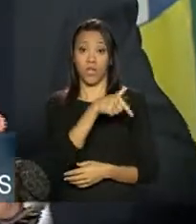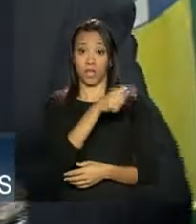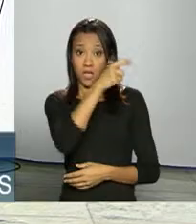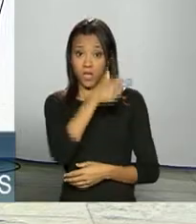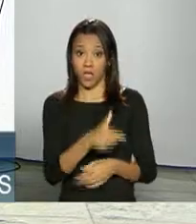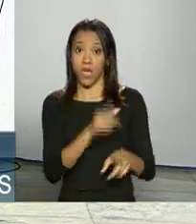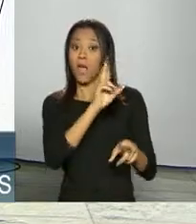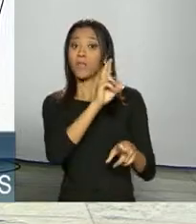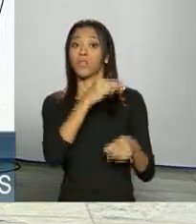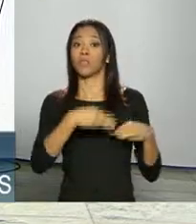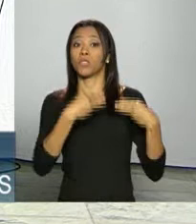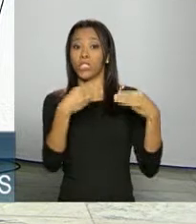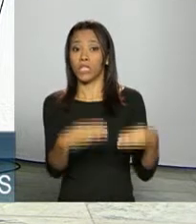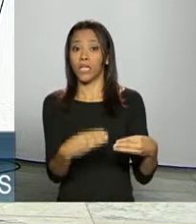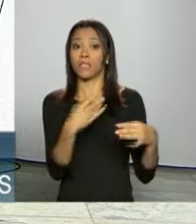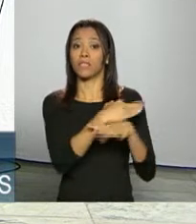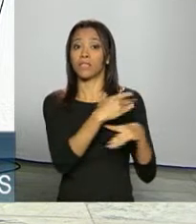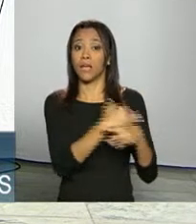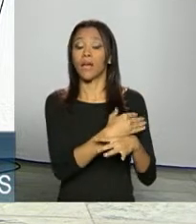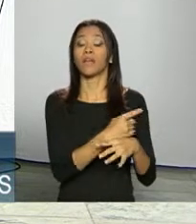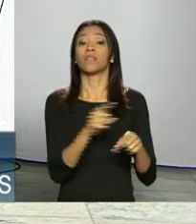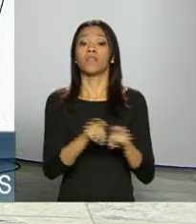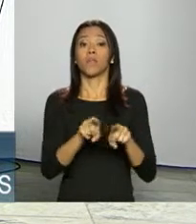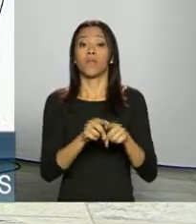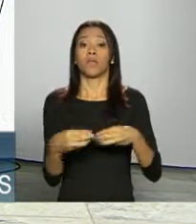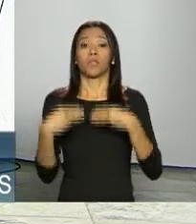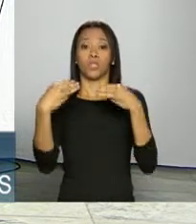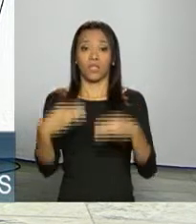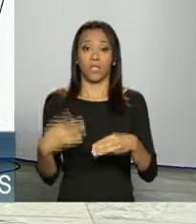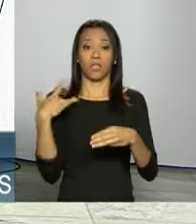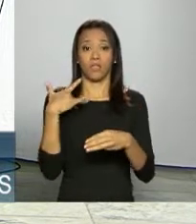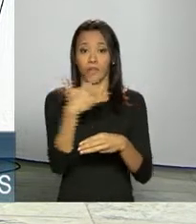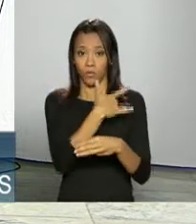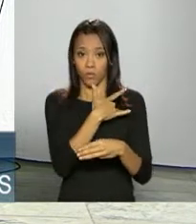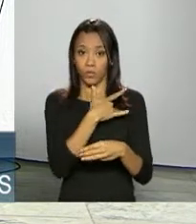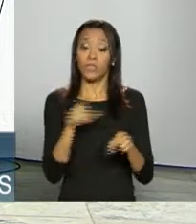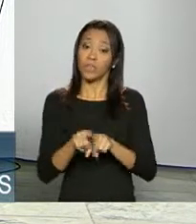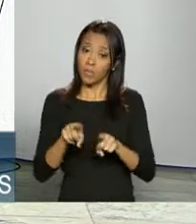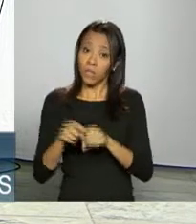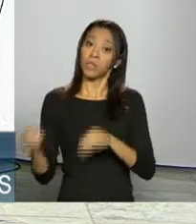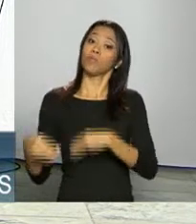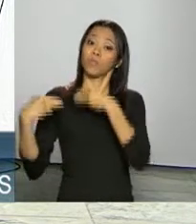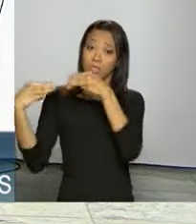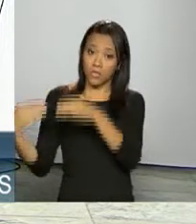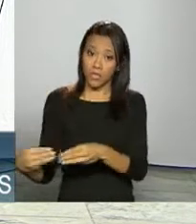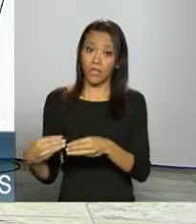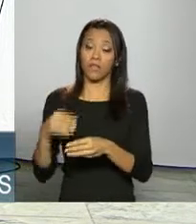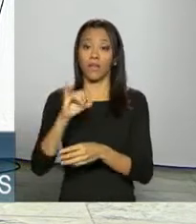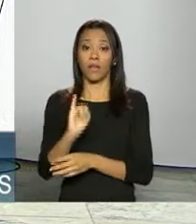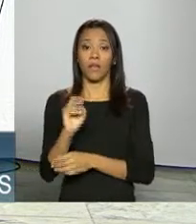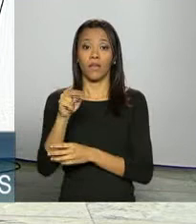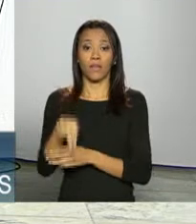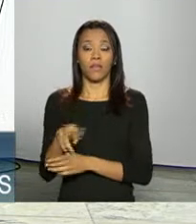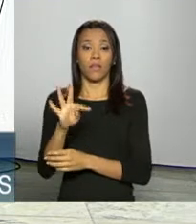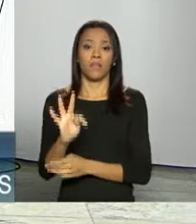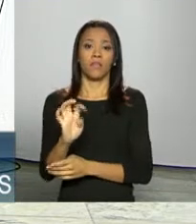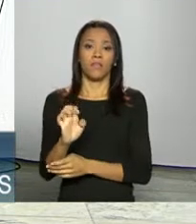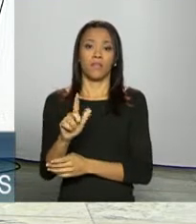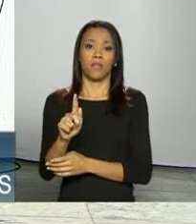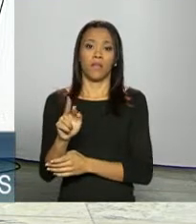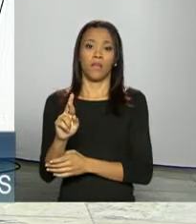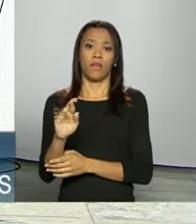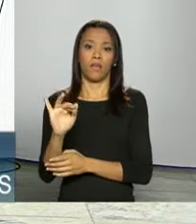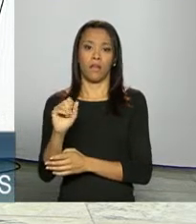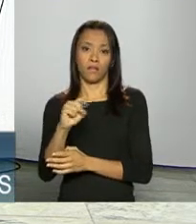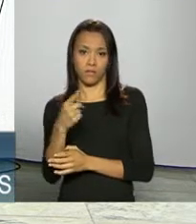o Ministério da Saúde através da Funasa e o próprio Ministério da Integração que são as